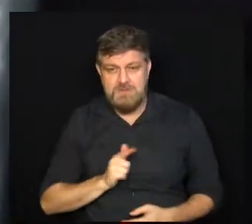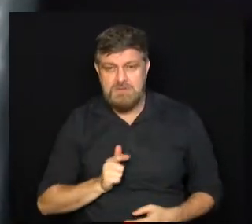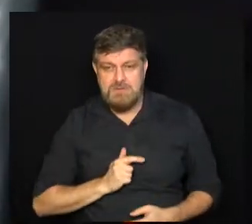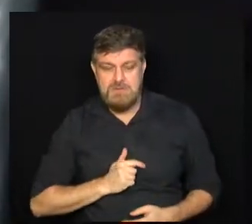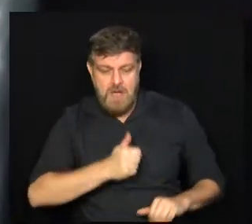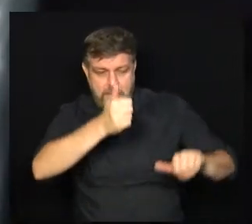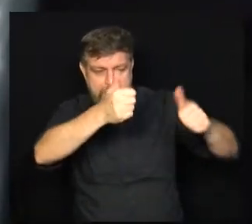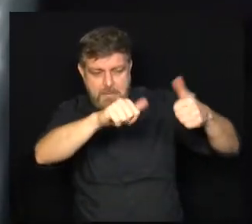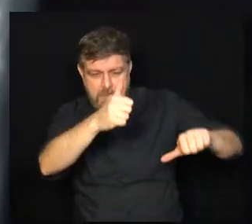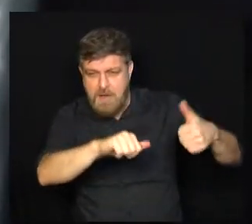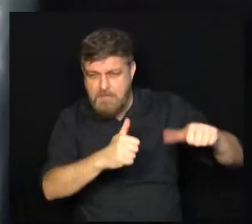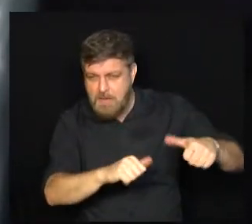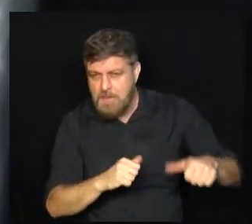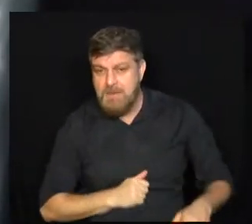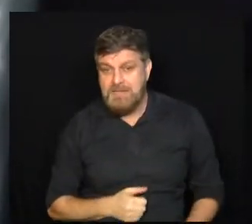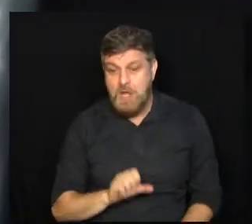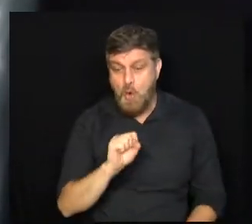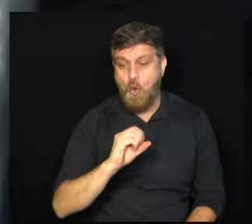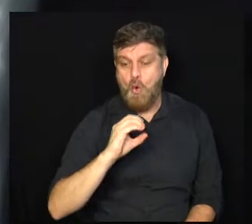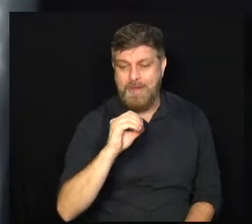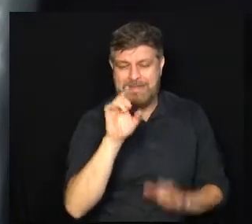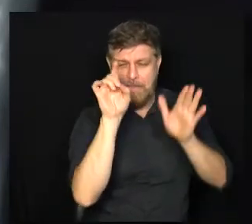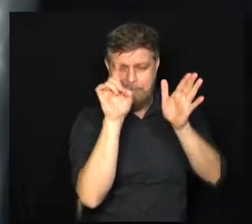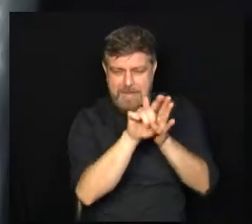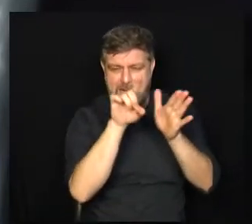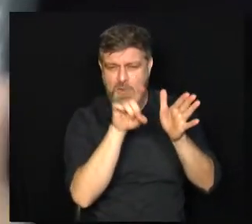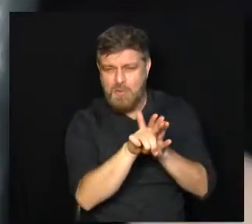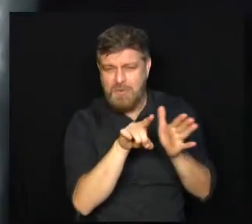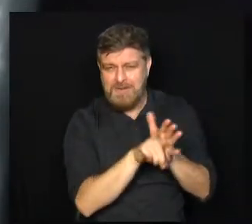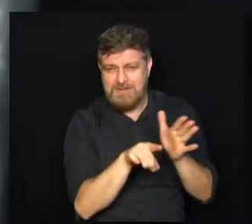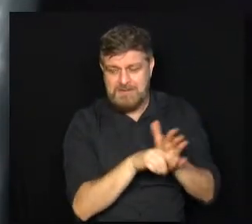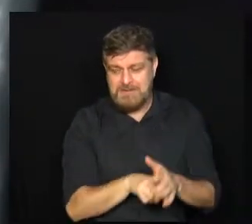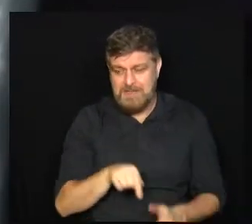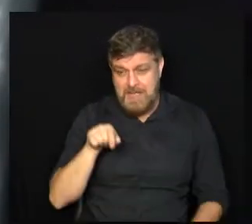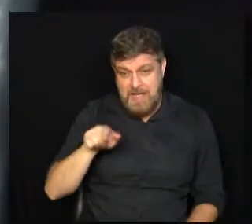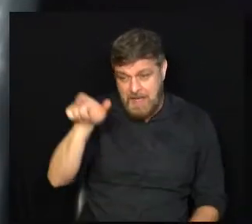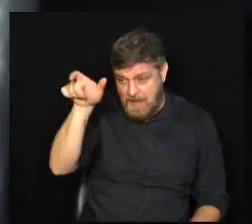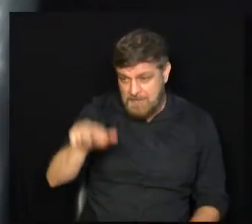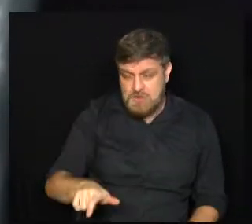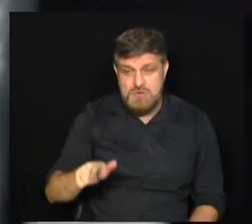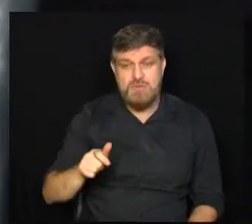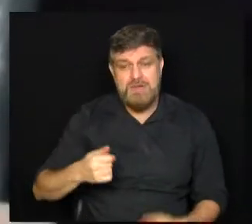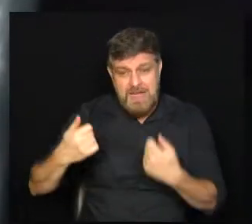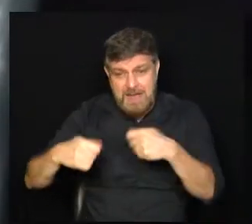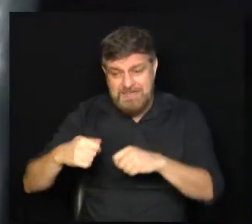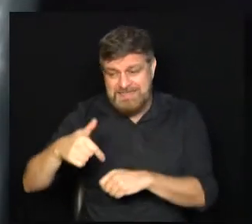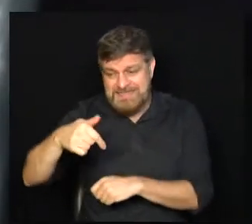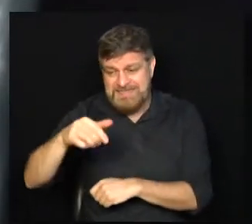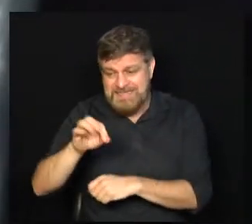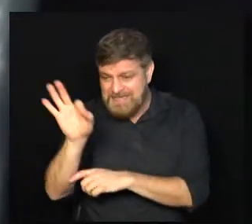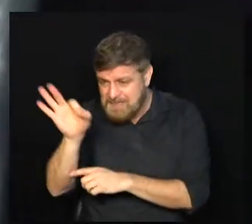80 questões, ele precisa ter 70% em todas as matérias para poder, então,